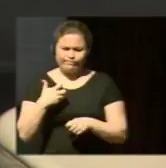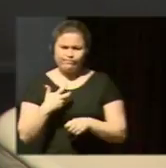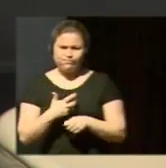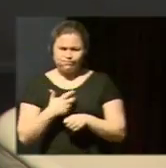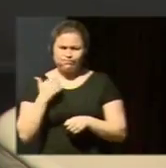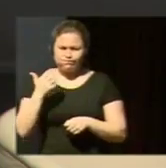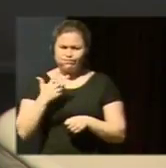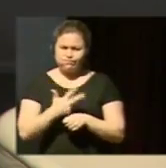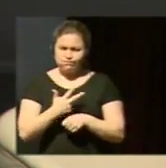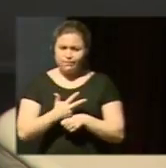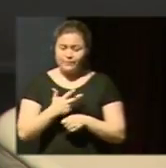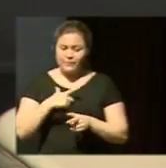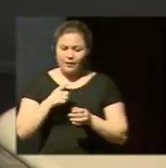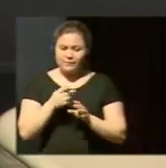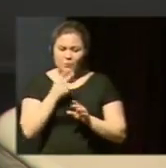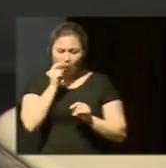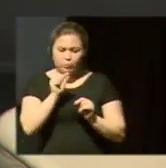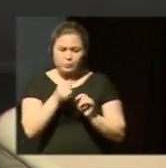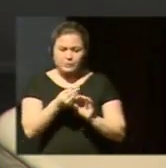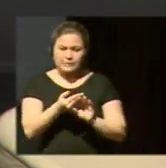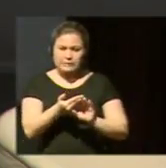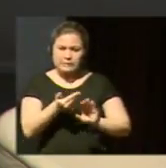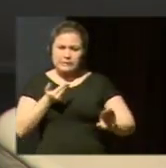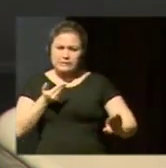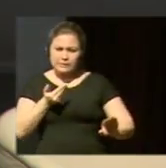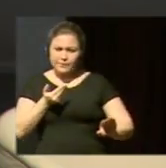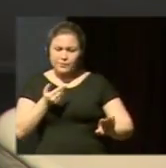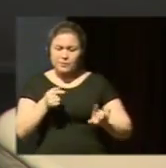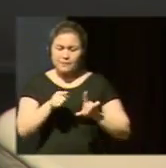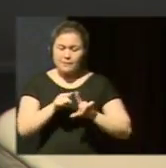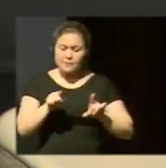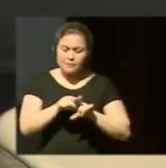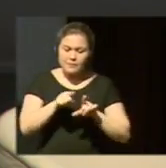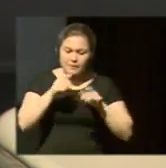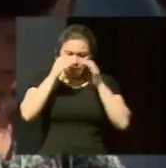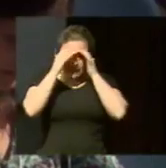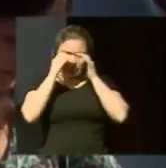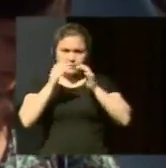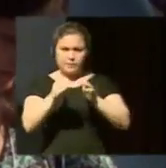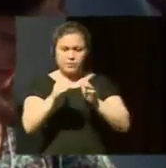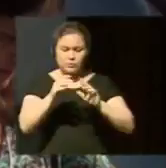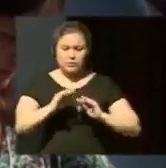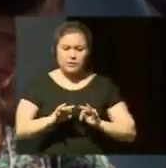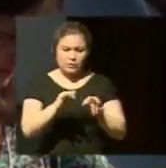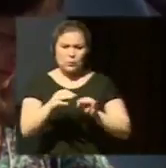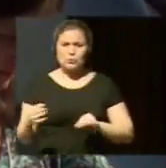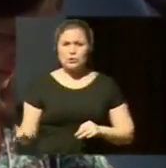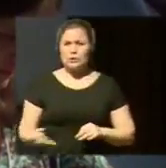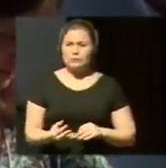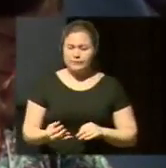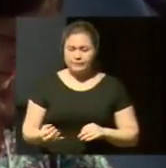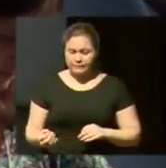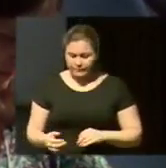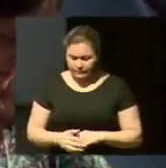certo distanciamento, mas também muito respeito diante da tecnologia nova.